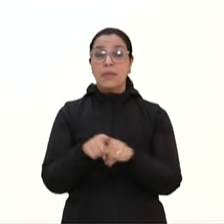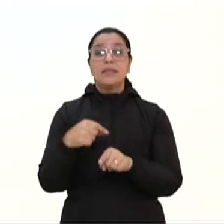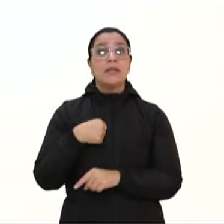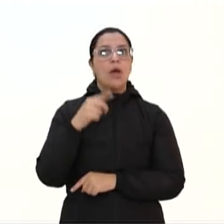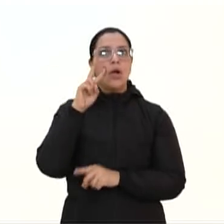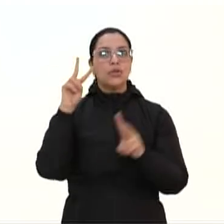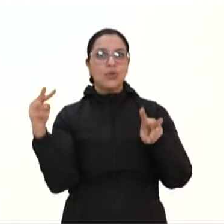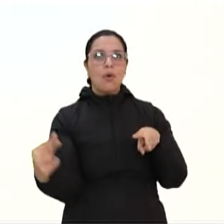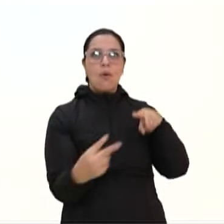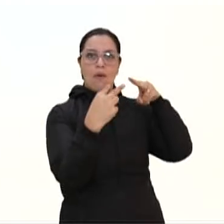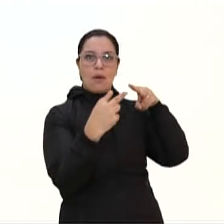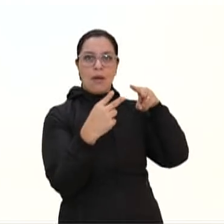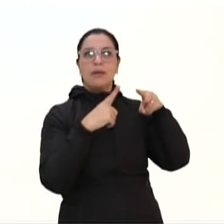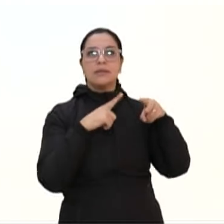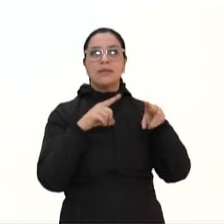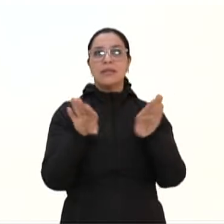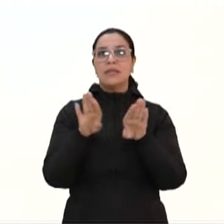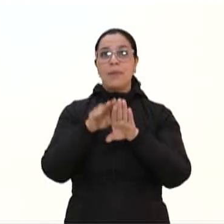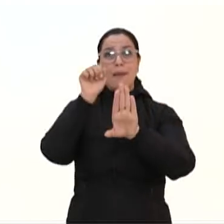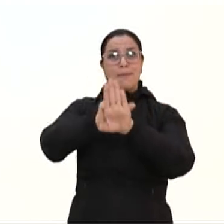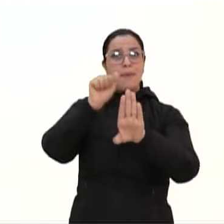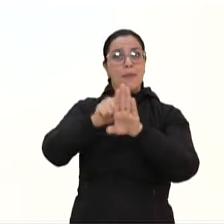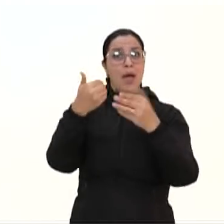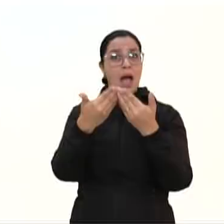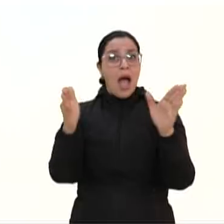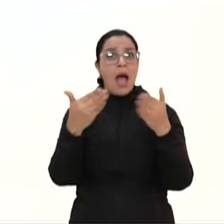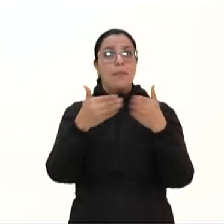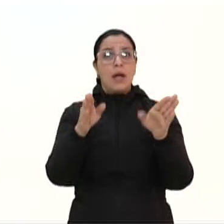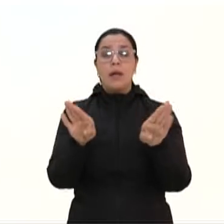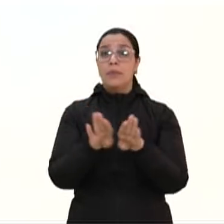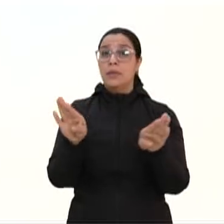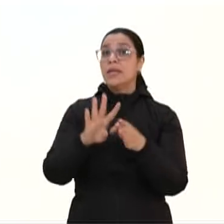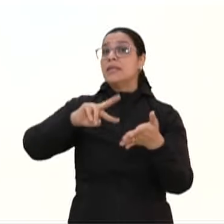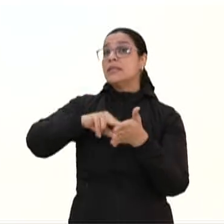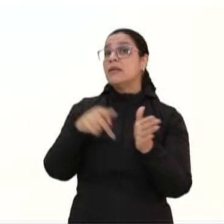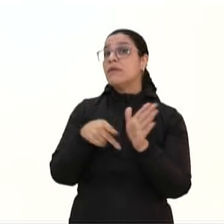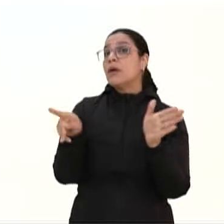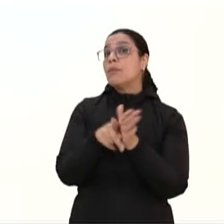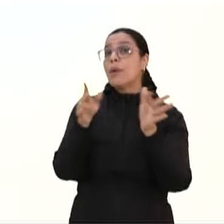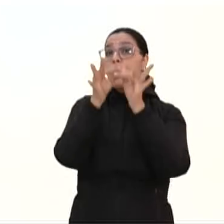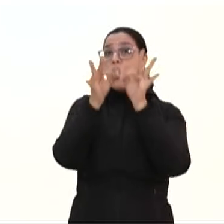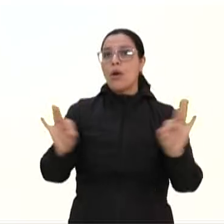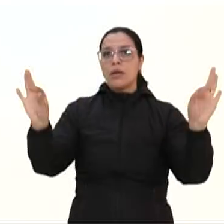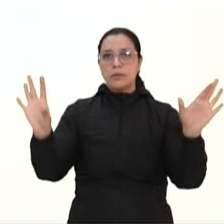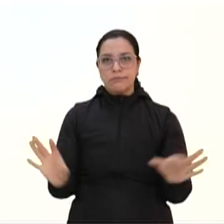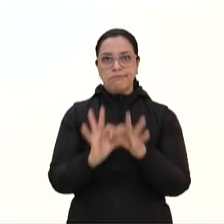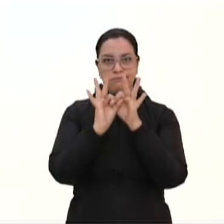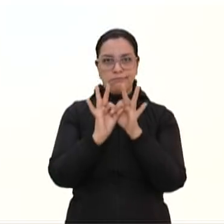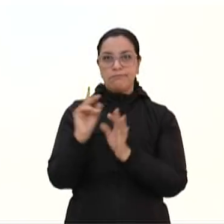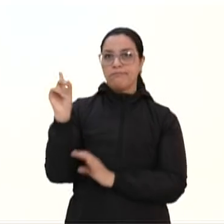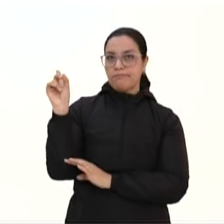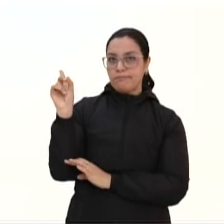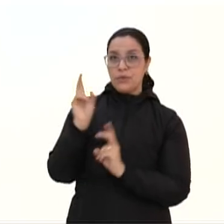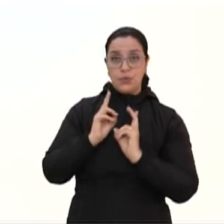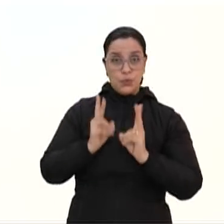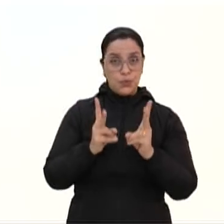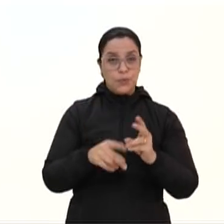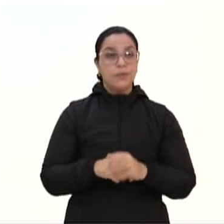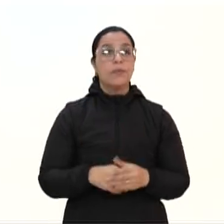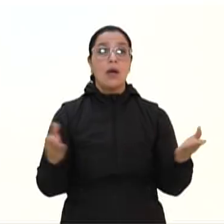no edifício onde morava, arriscou uma espiada. Lá vinha ele, correu para o apartamento, que era no